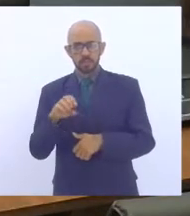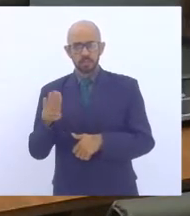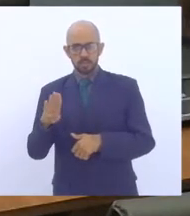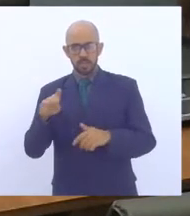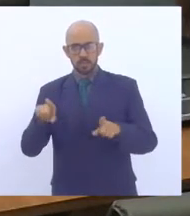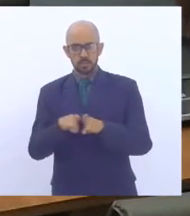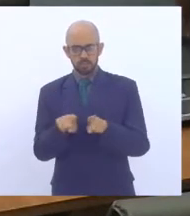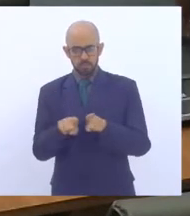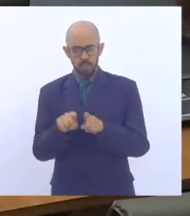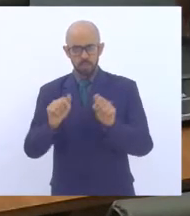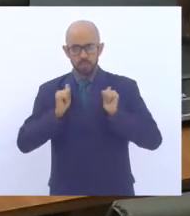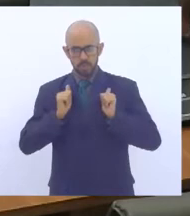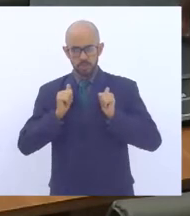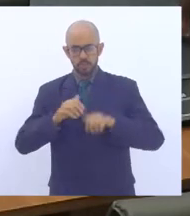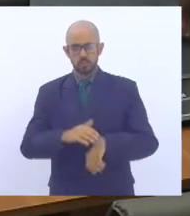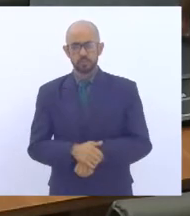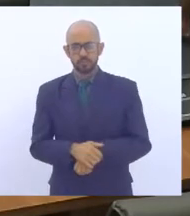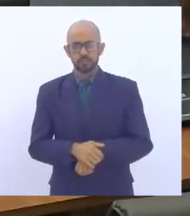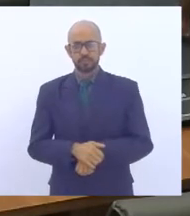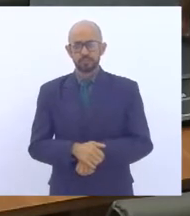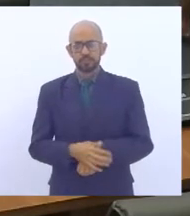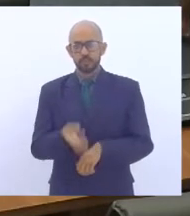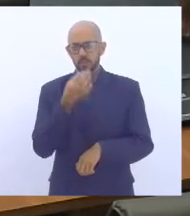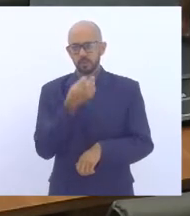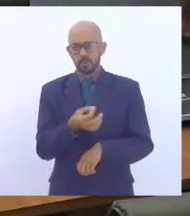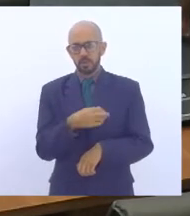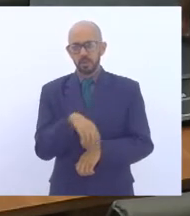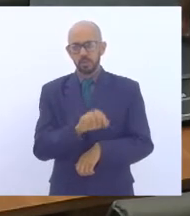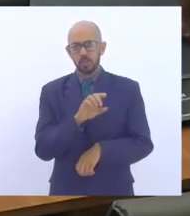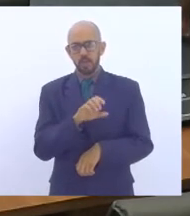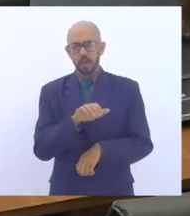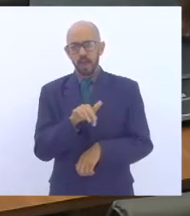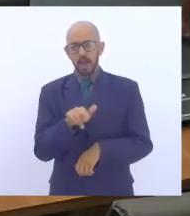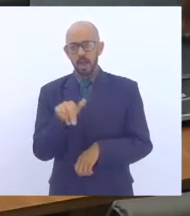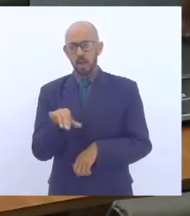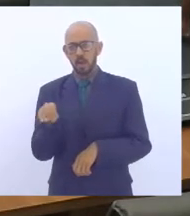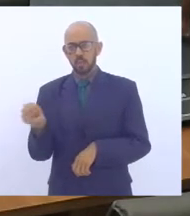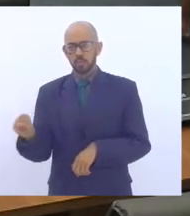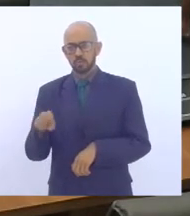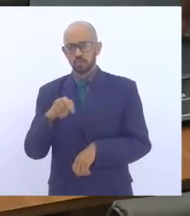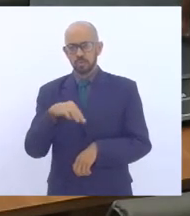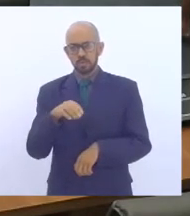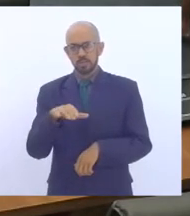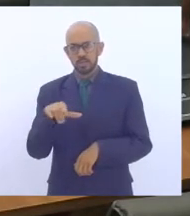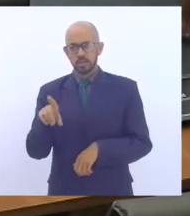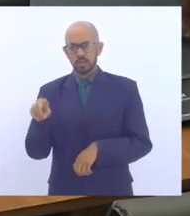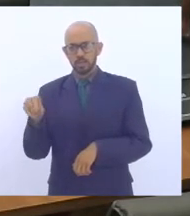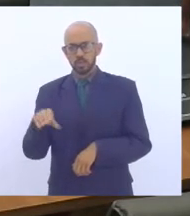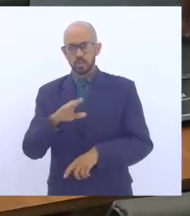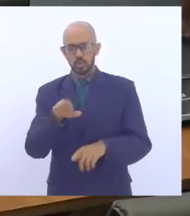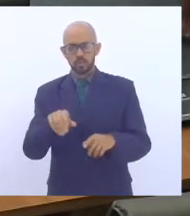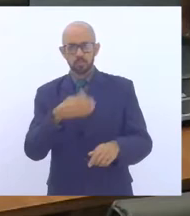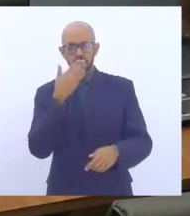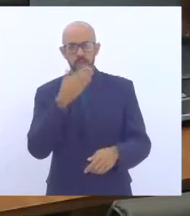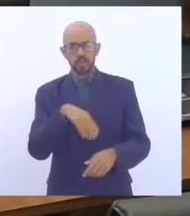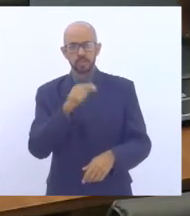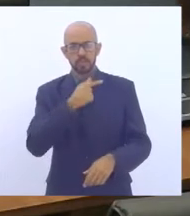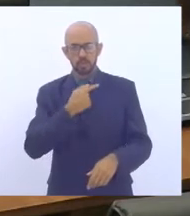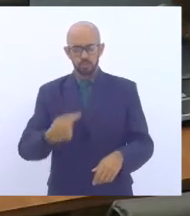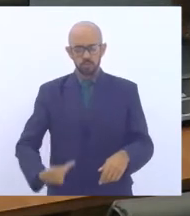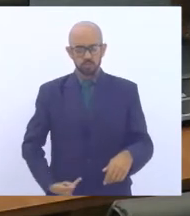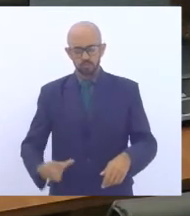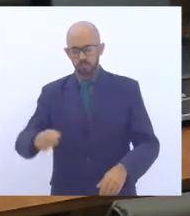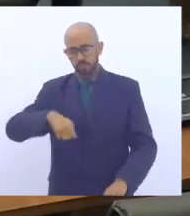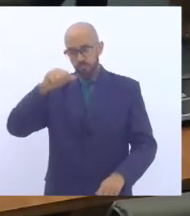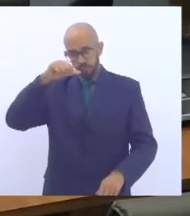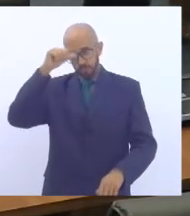indicação Legislativa 580 de 22 autoria deputado Carlos Macedo solicita ao Excelentíssimo Senhor governador do Estado do Rio de Janeiro o envio